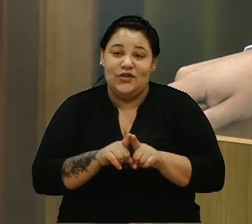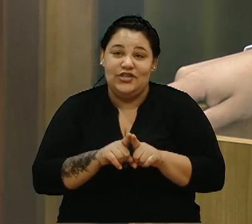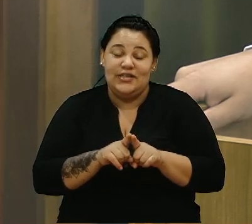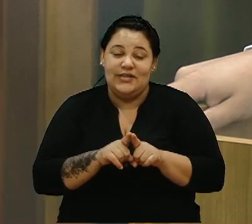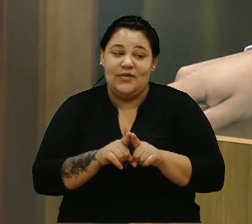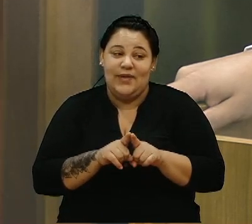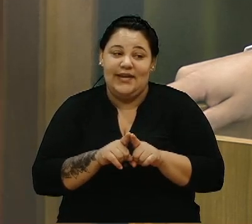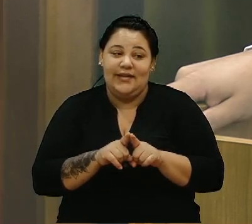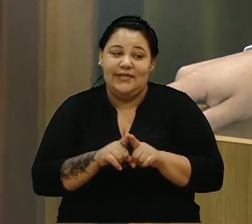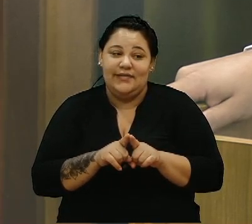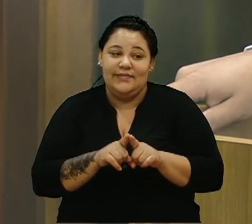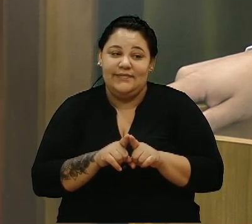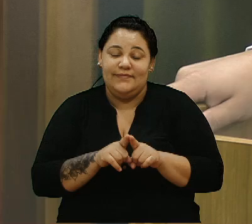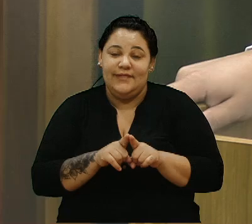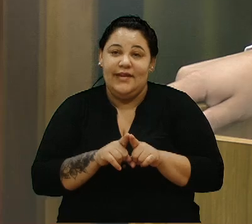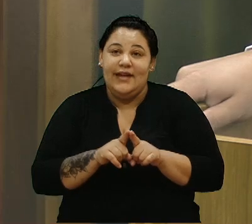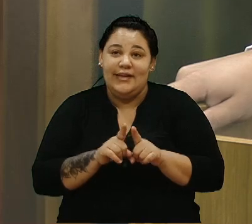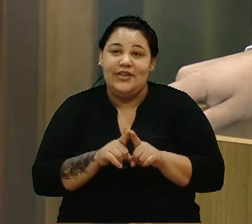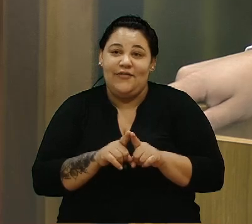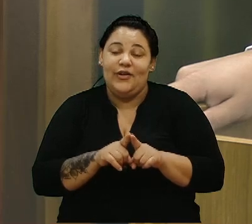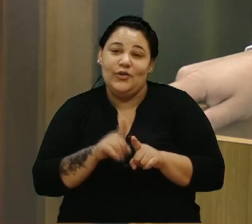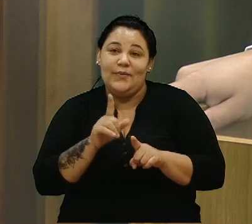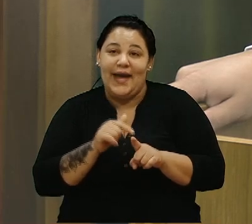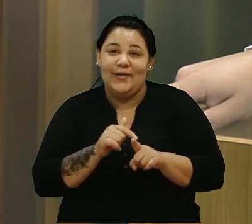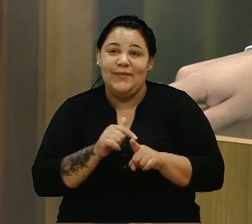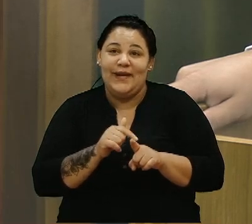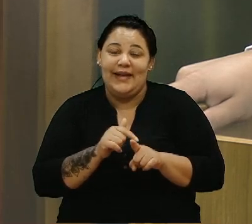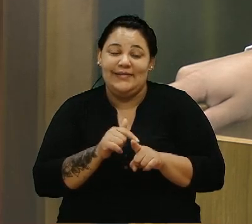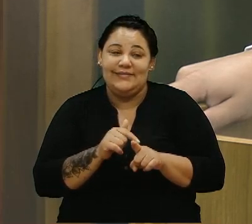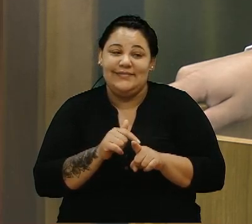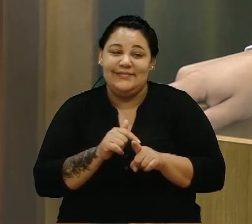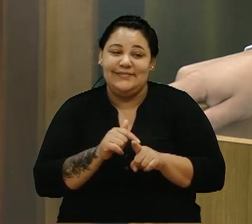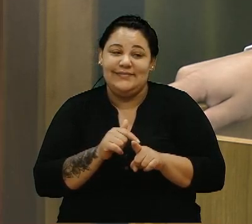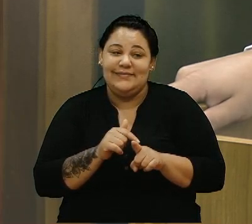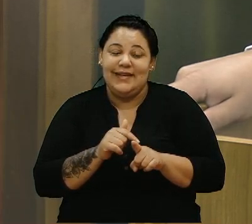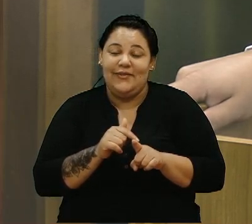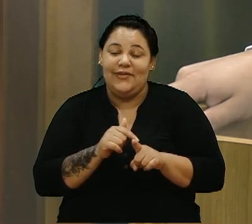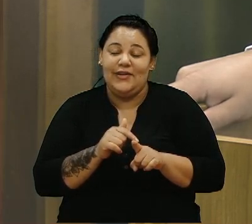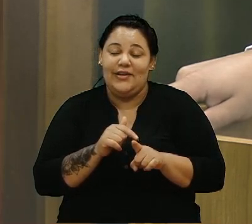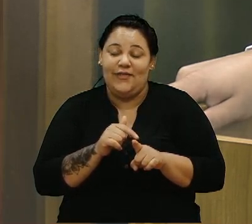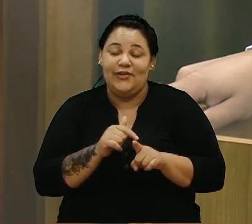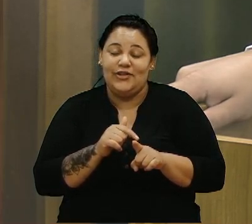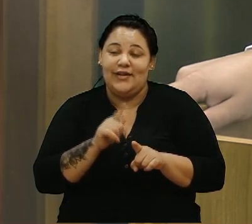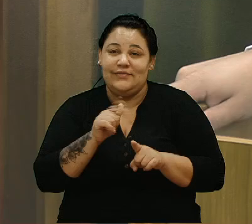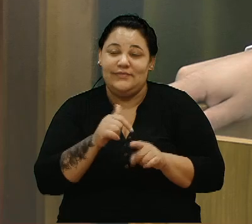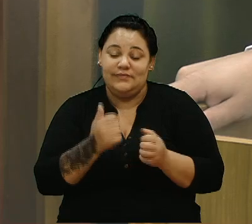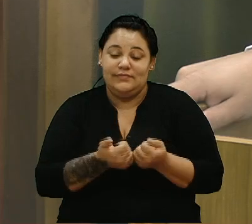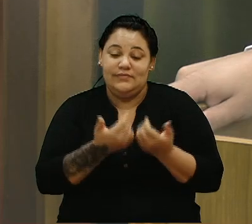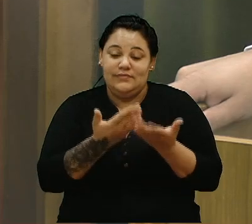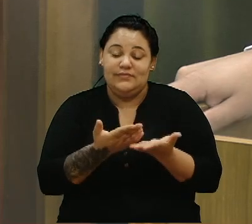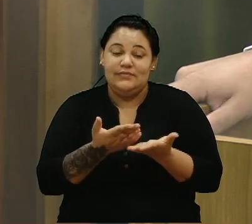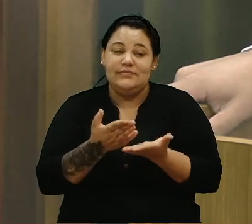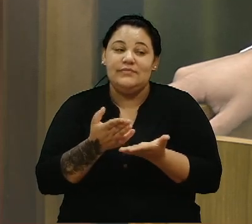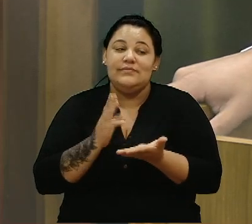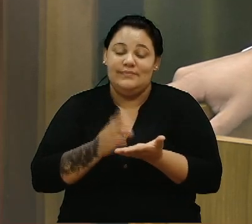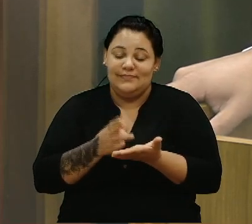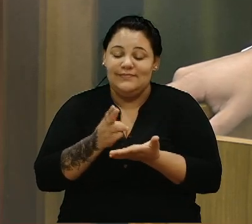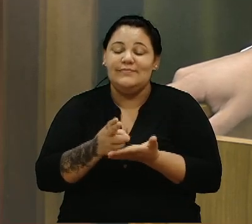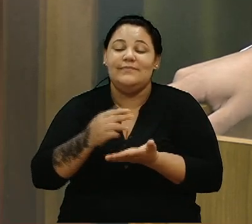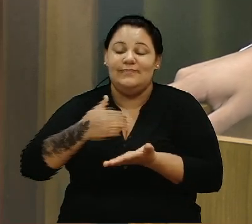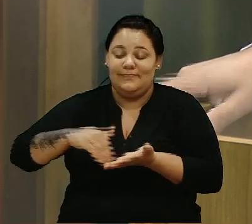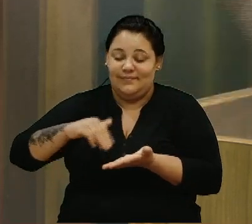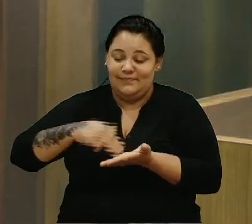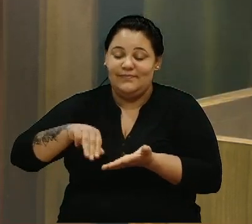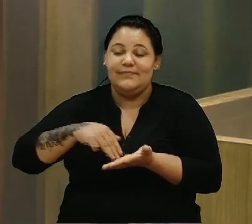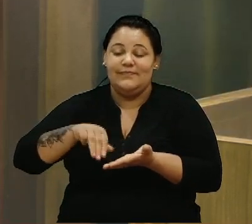houver medidas de planejamento, de investimento, vocês seguirão recebendo mensagens e nós temos,